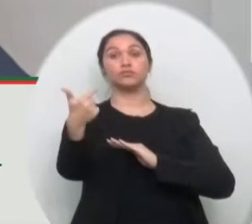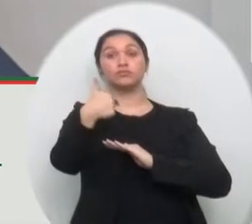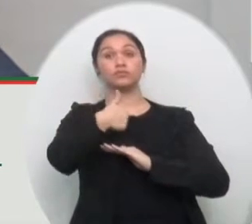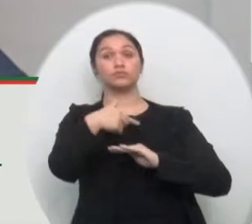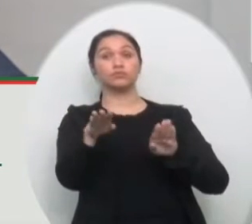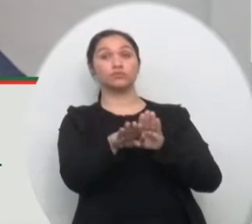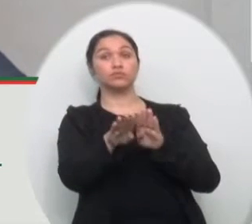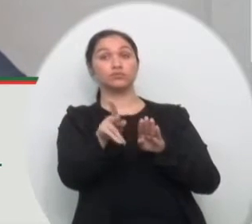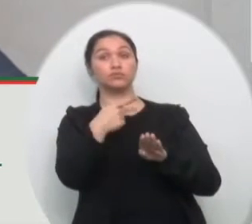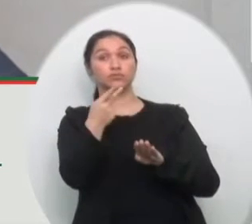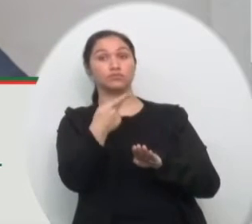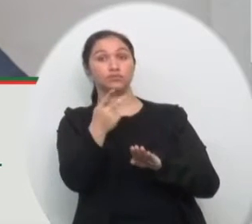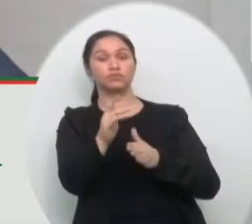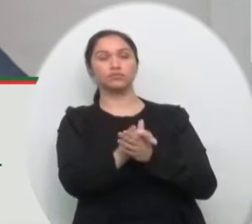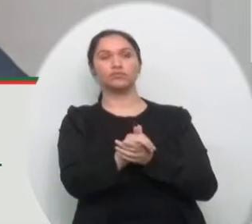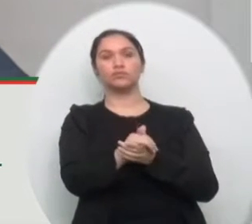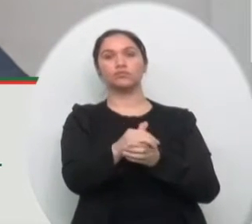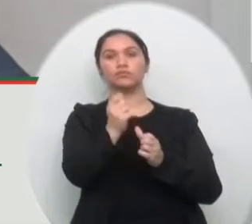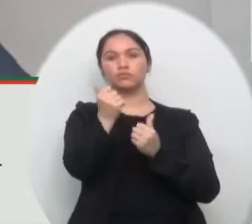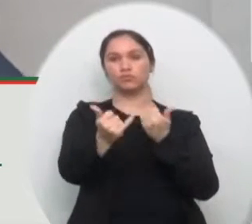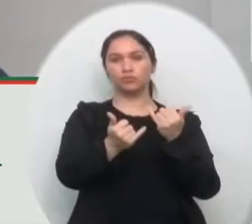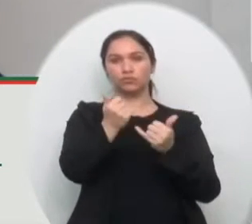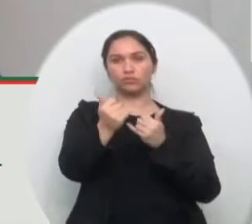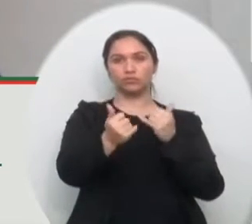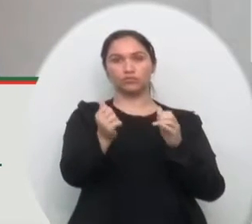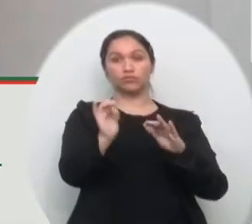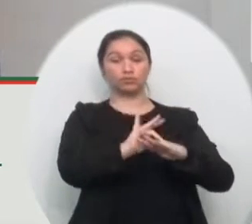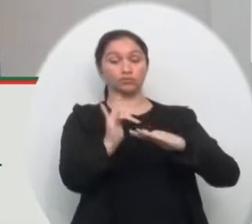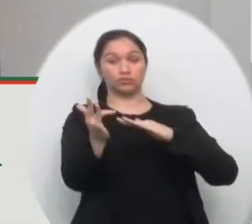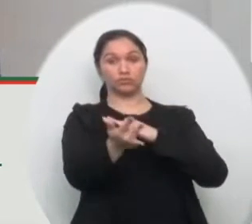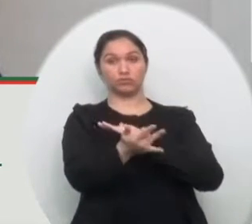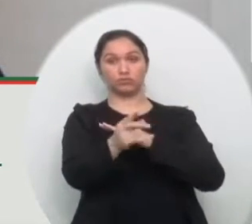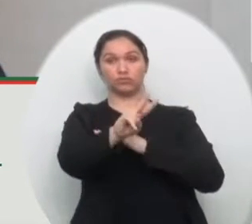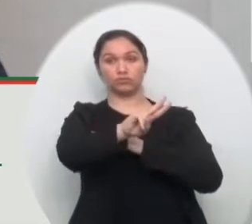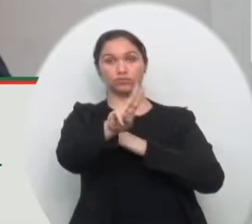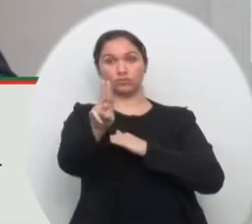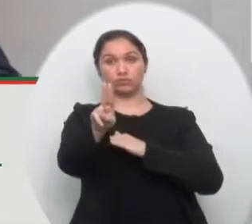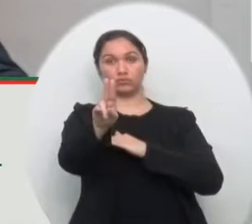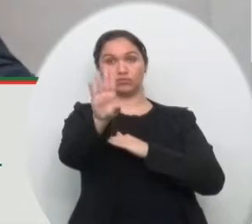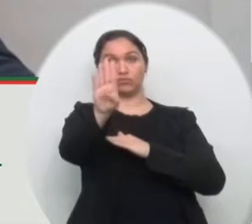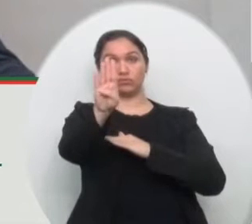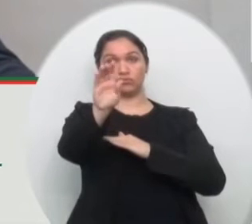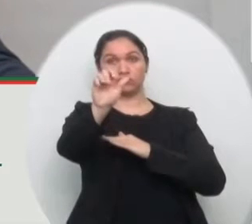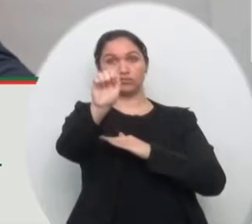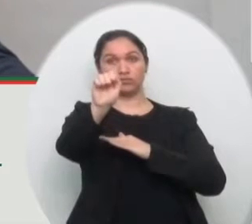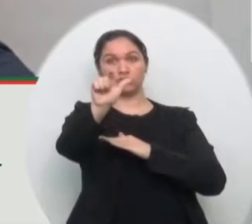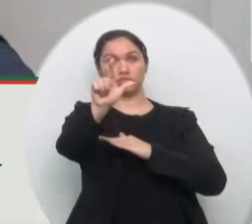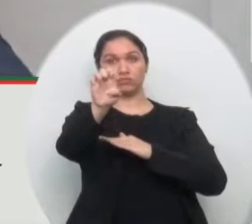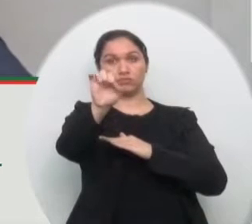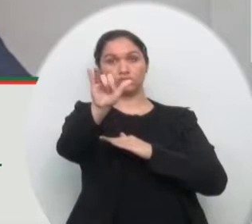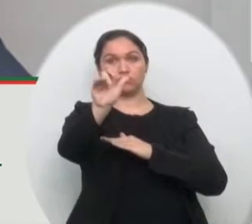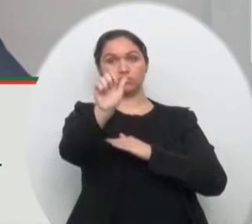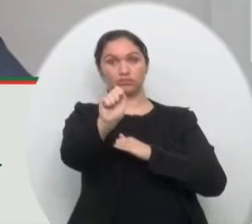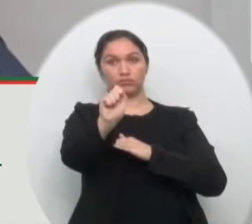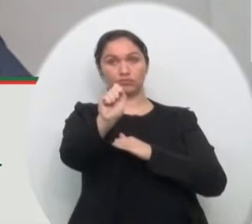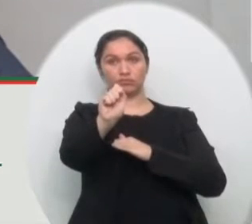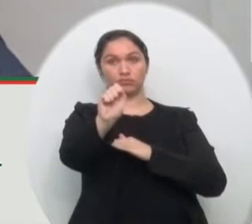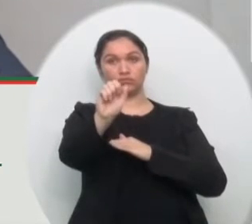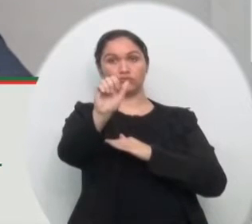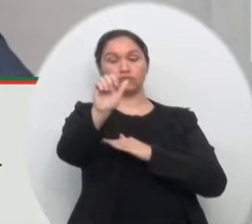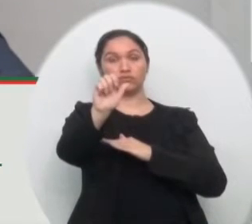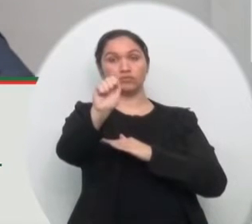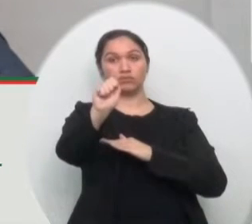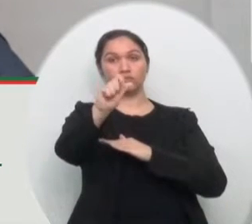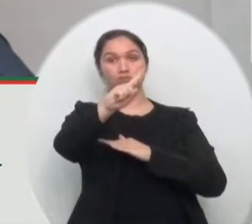questão do jogo da Baleia Azul, que mais tarde tornou-se bem público e notório. Até porque sou um defensor da saúde pública e um defensor